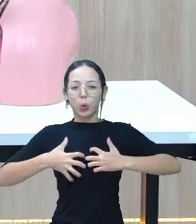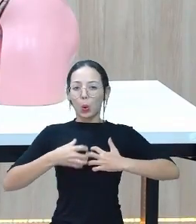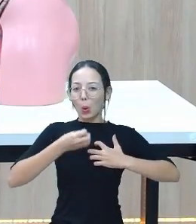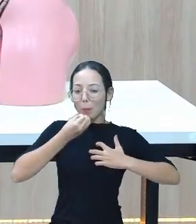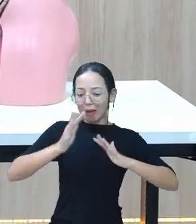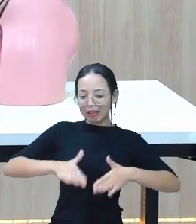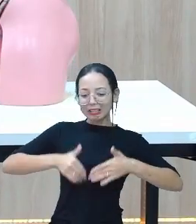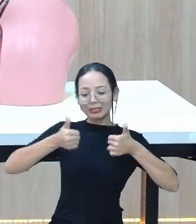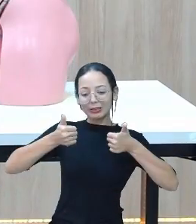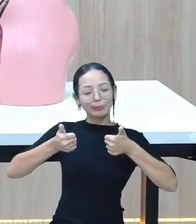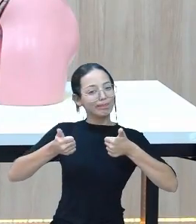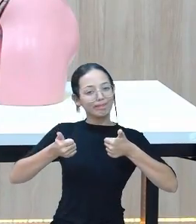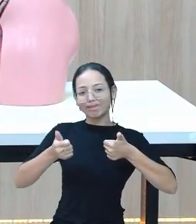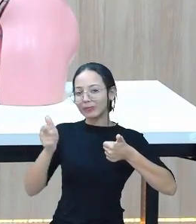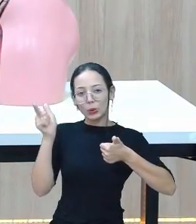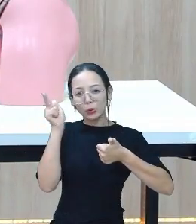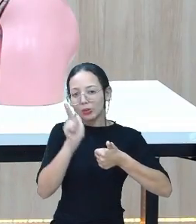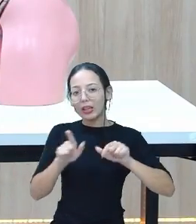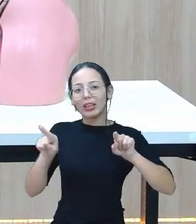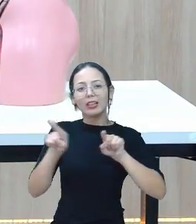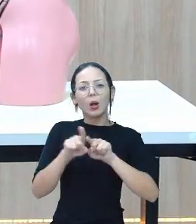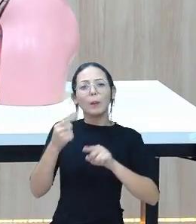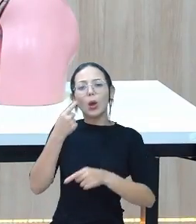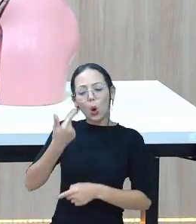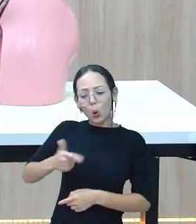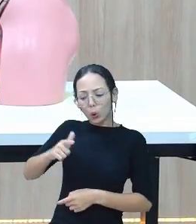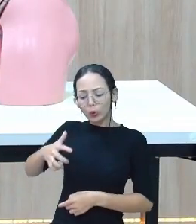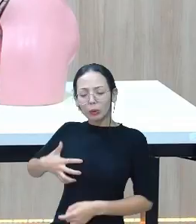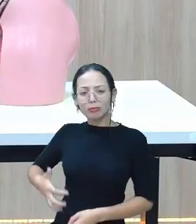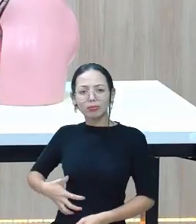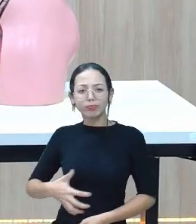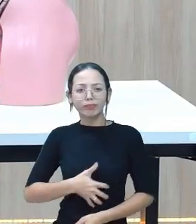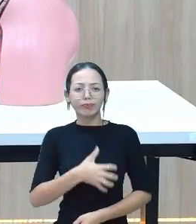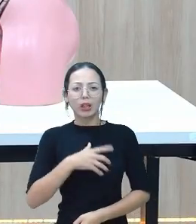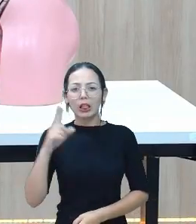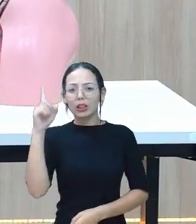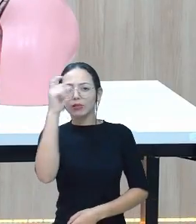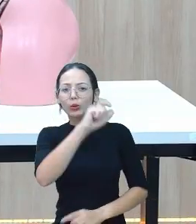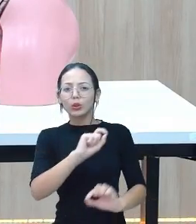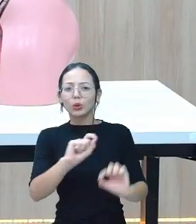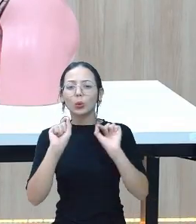bem e, além de tudo, atinge outros órgãos, dificultando que o